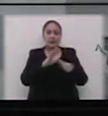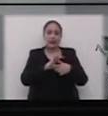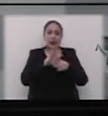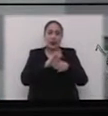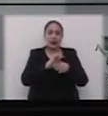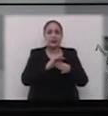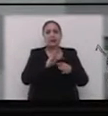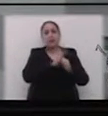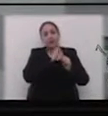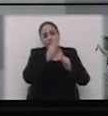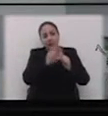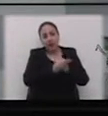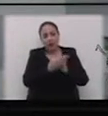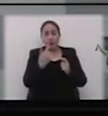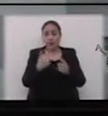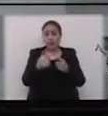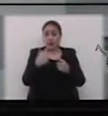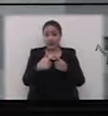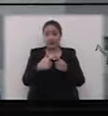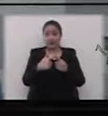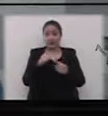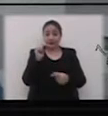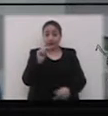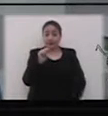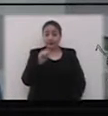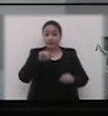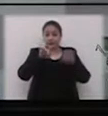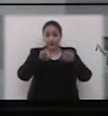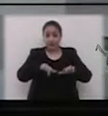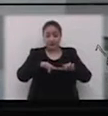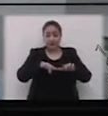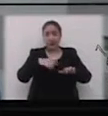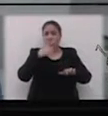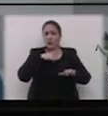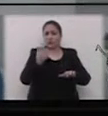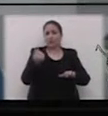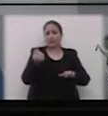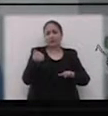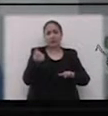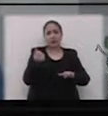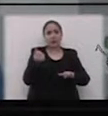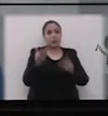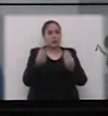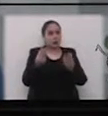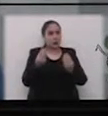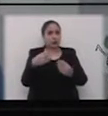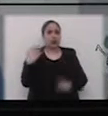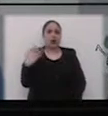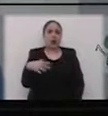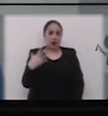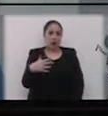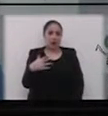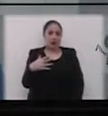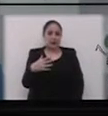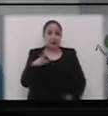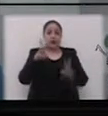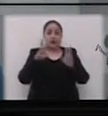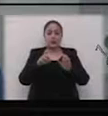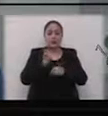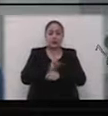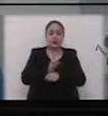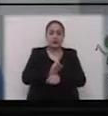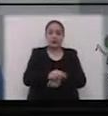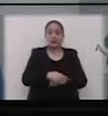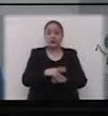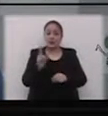de bairros, os açougues de vilas, porque para esses estabelecimentos vai ser um custo muito oneroso essa questão